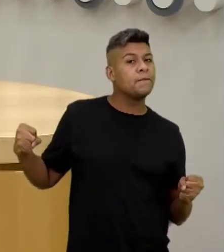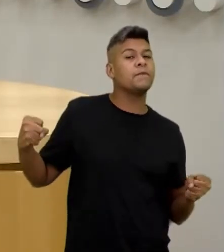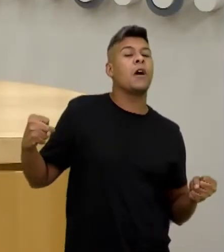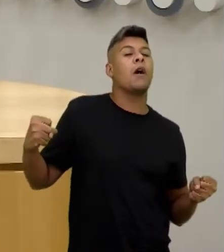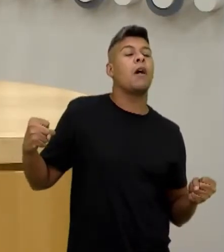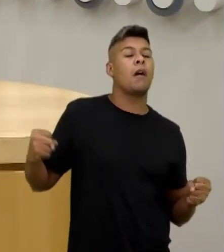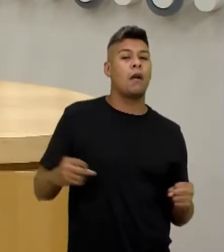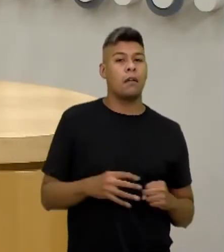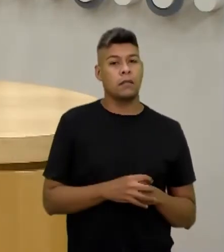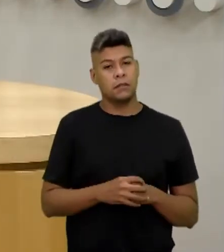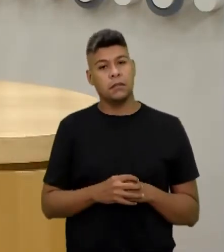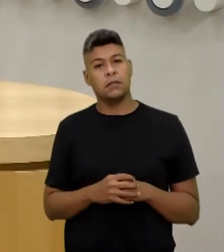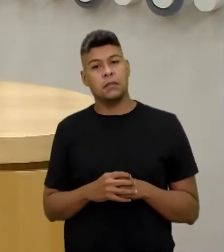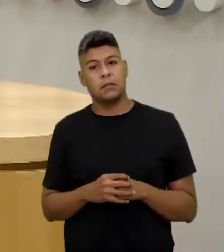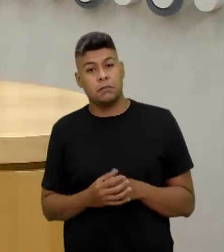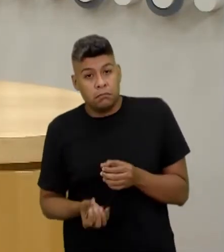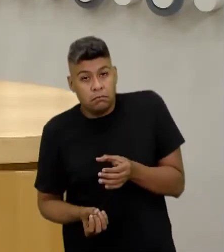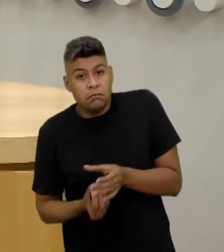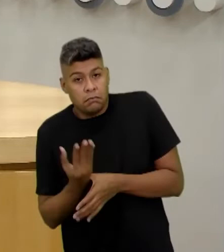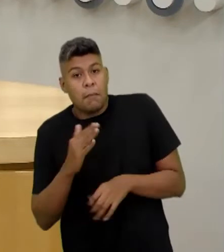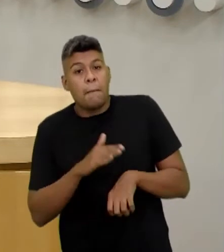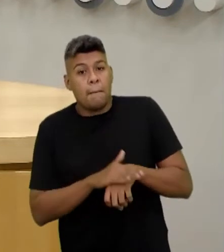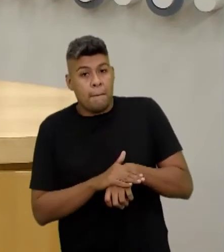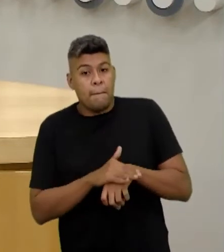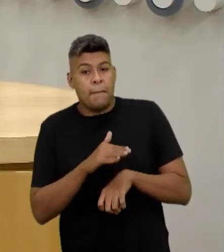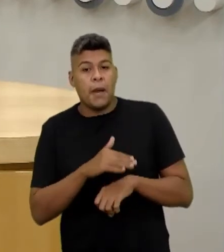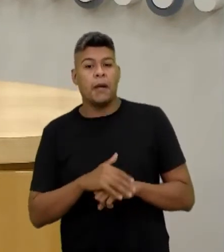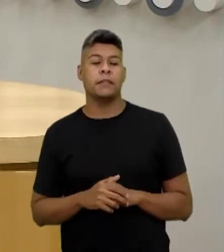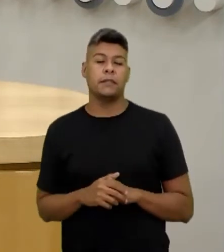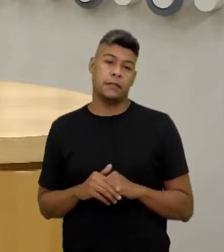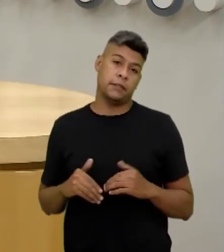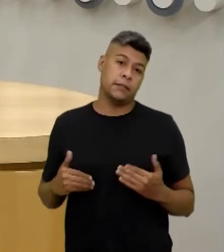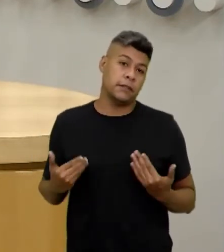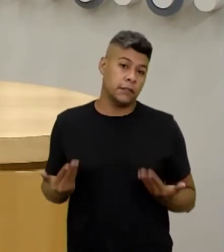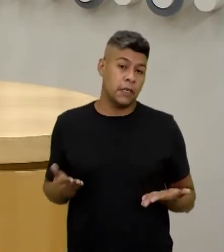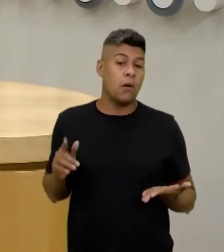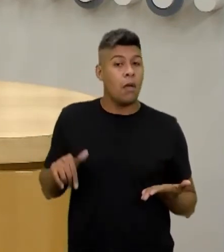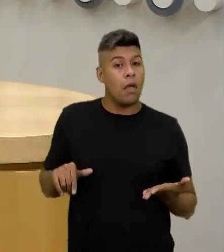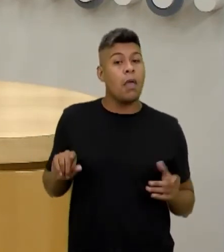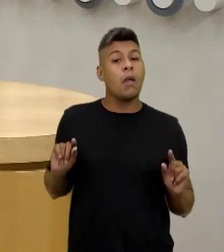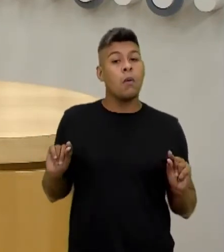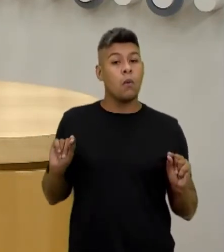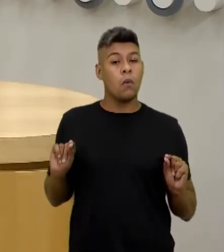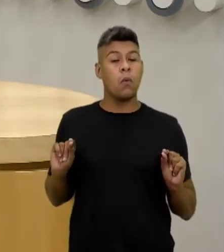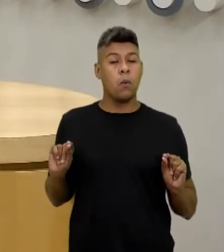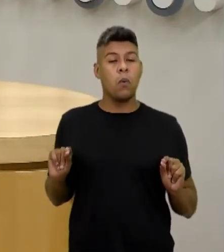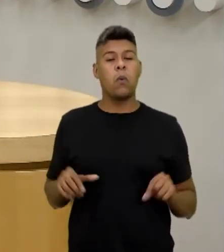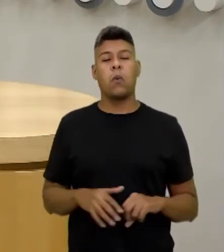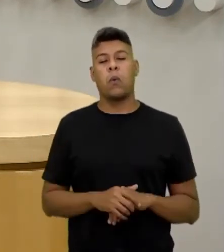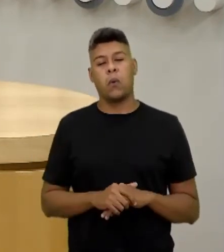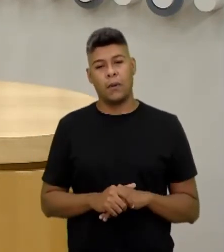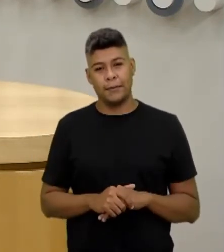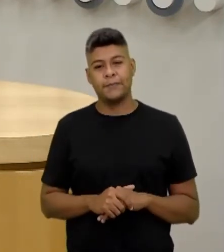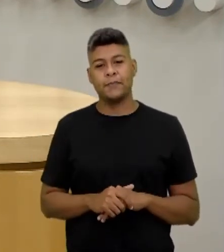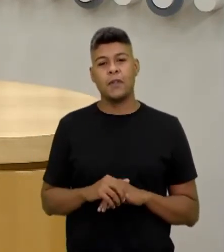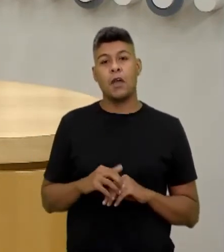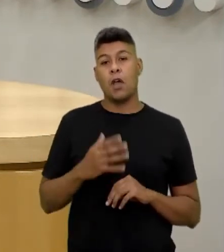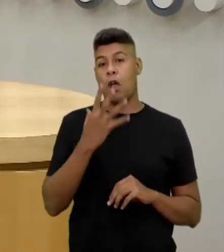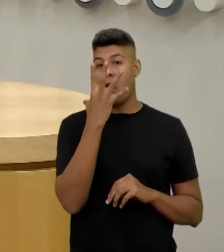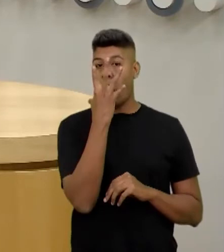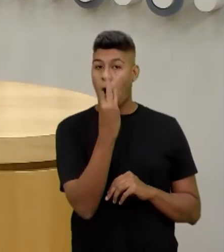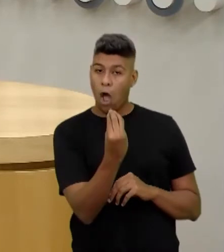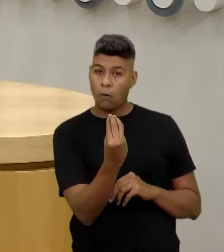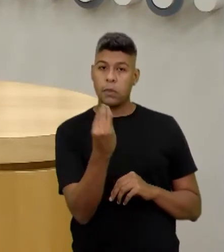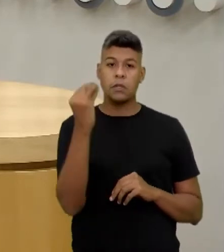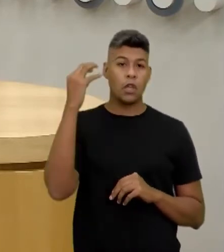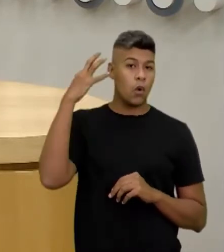cada vez mais cultivada né Então essa querela Robbie Russo